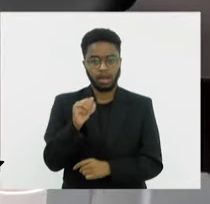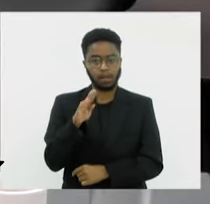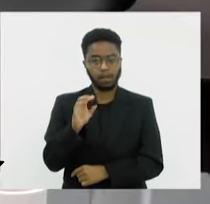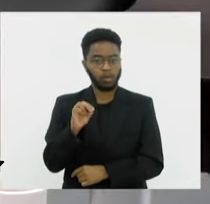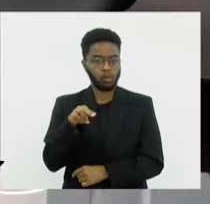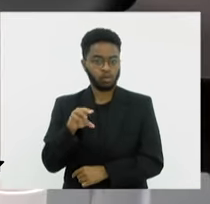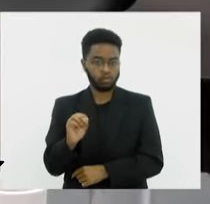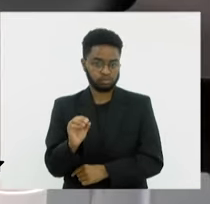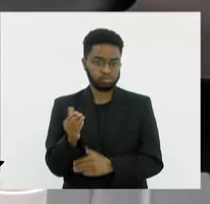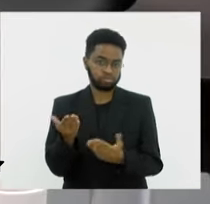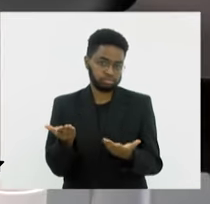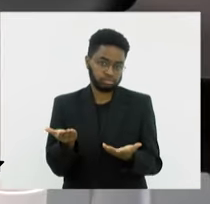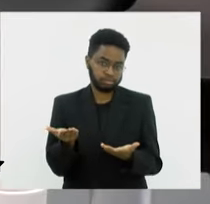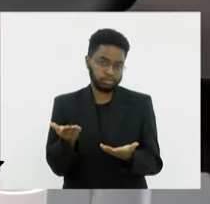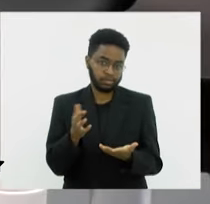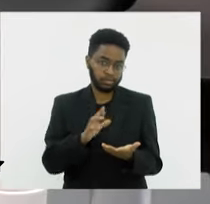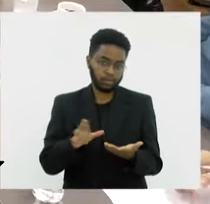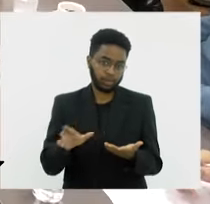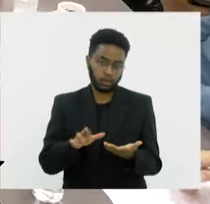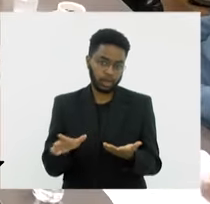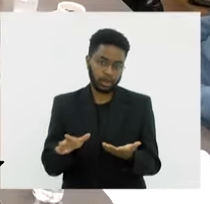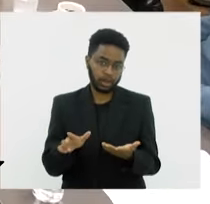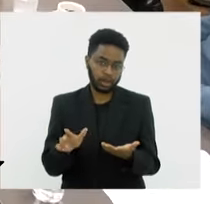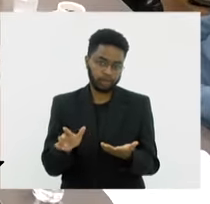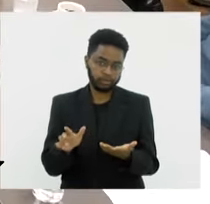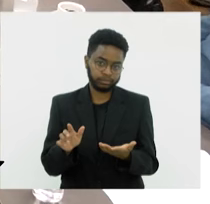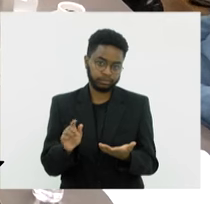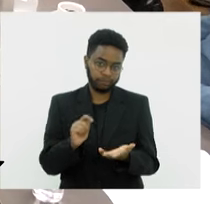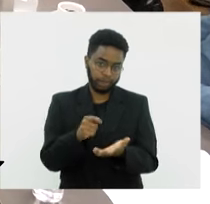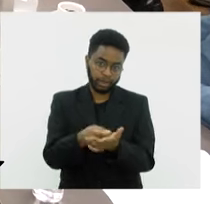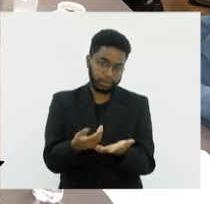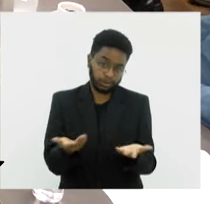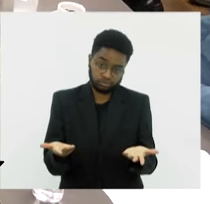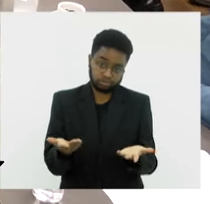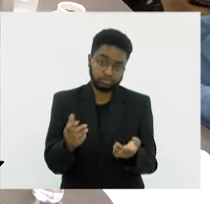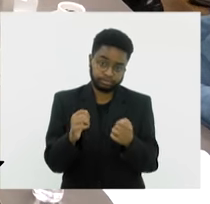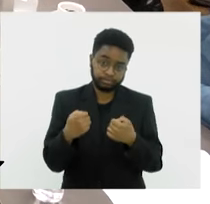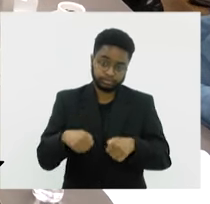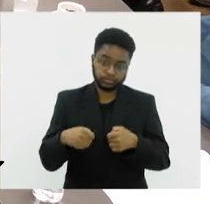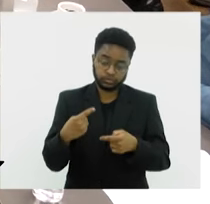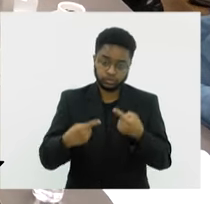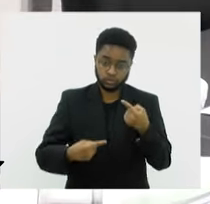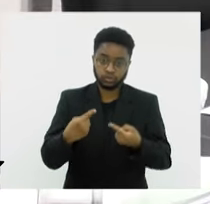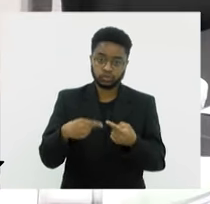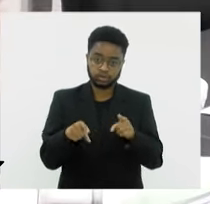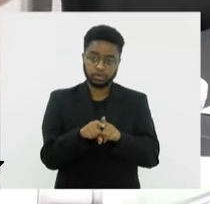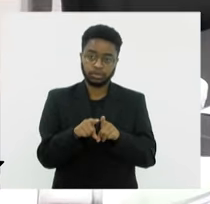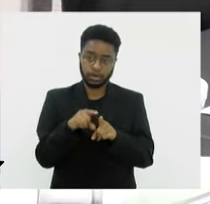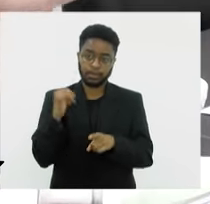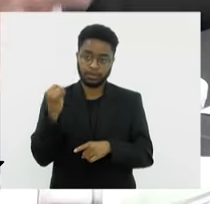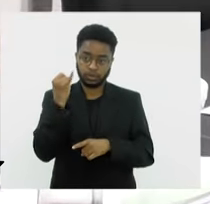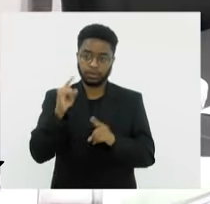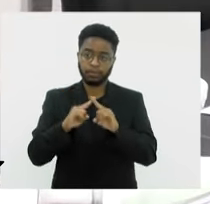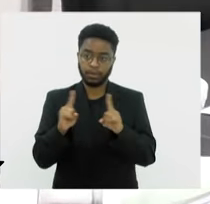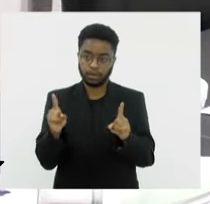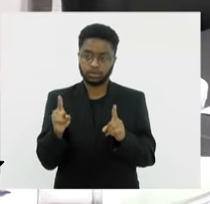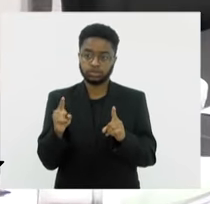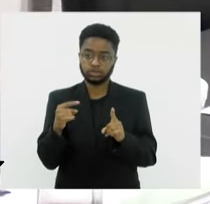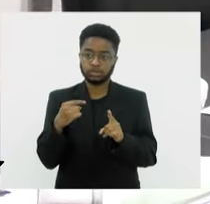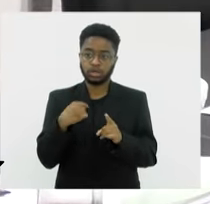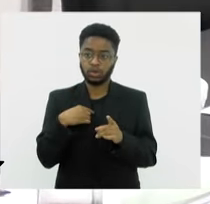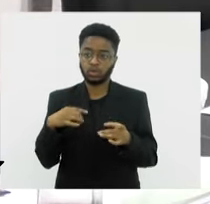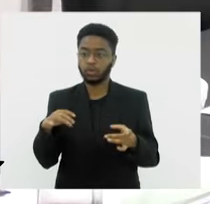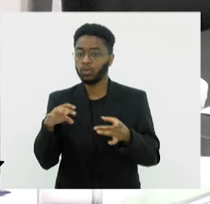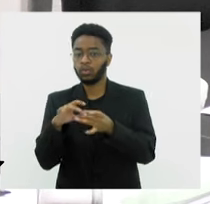abono não é remuneração. Enfim, é uma discussão também pertinente, mas me filio à tese de que a